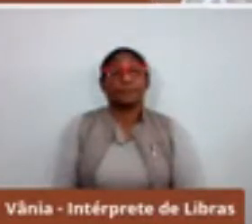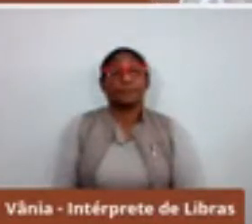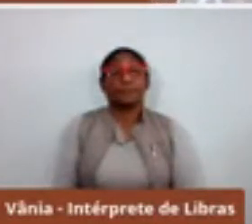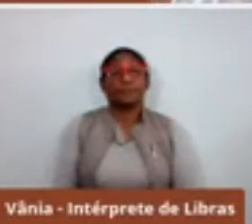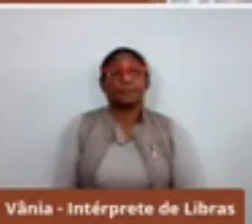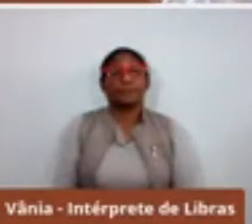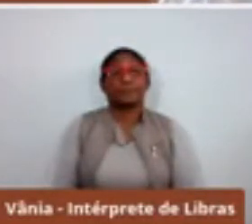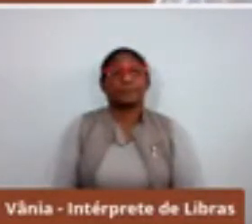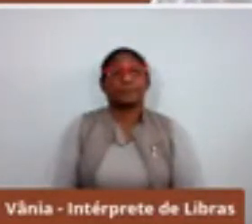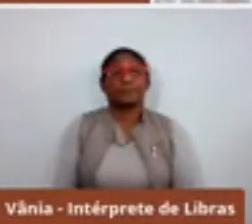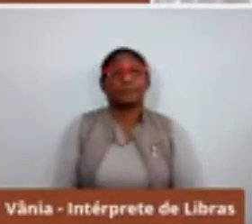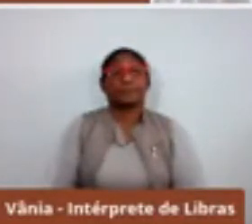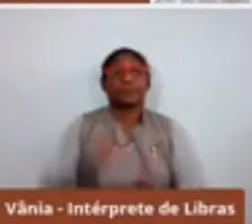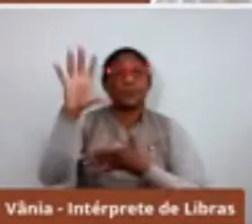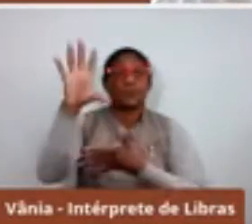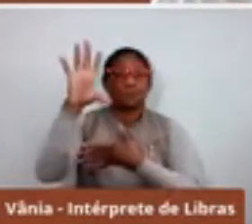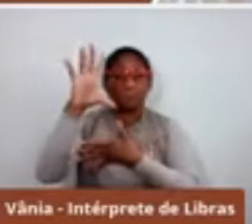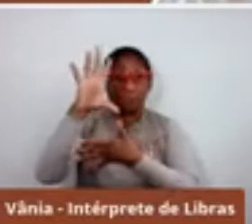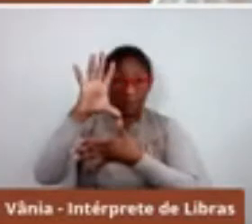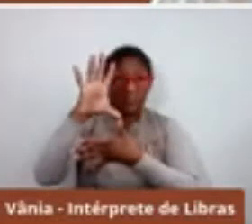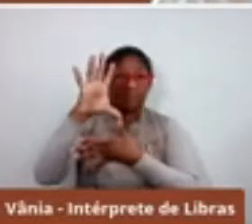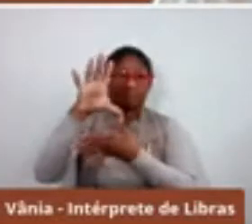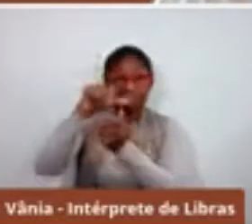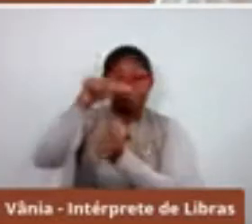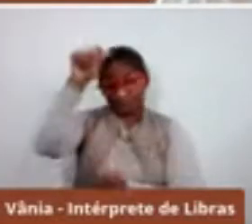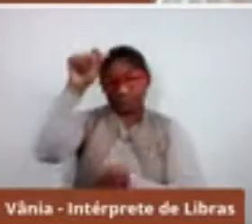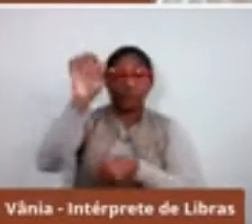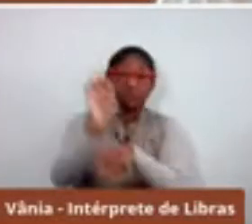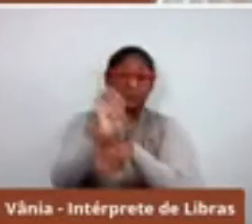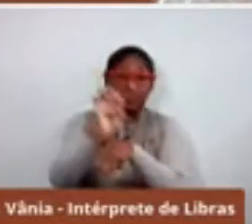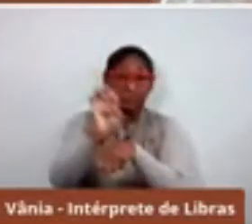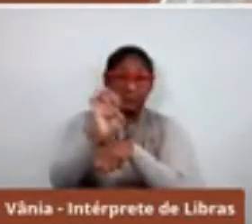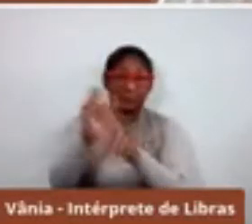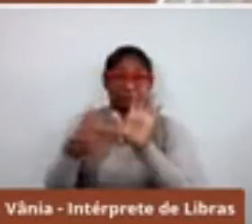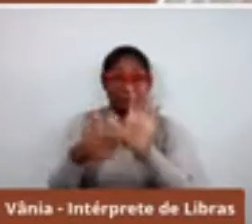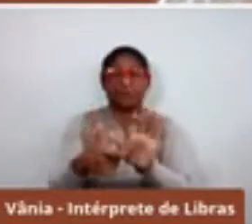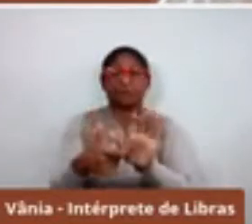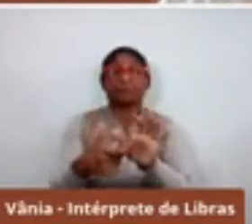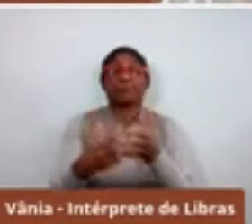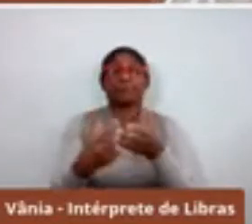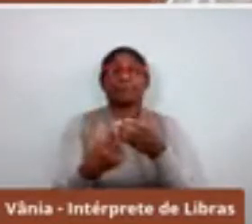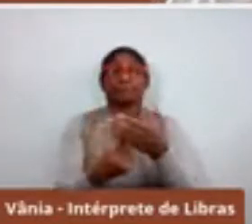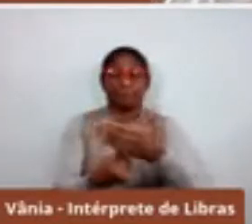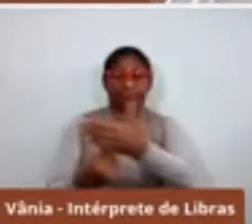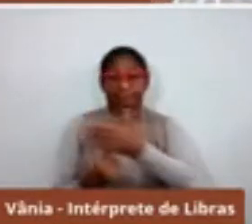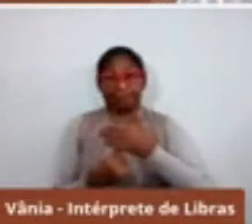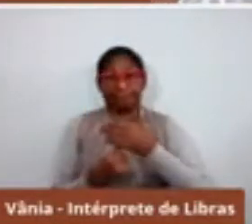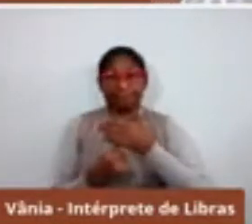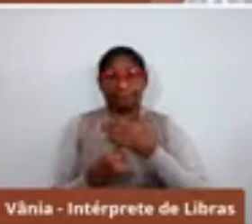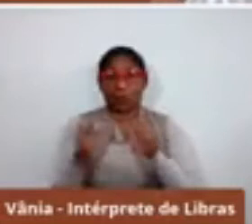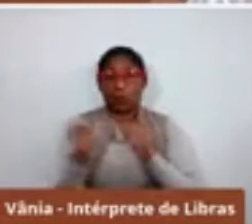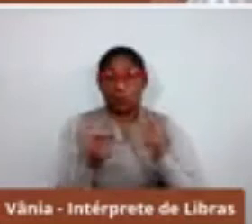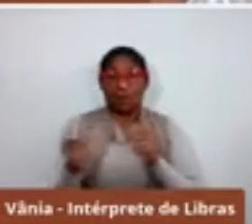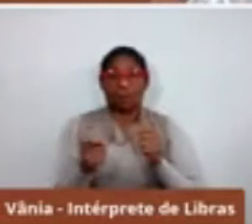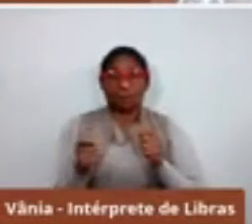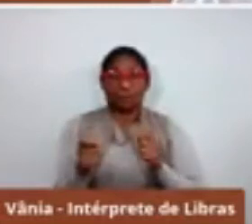em relação aos mapas do Estado, no que diz respeito ao distanciamento controlado.